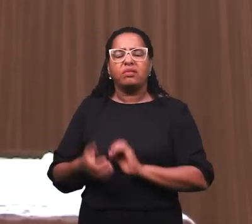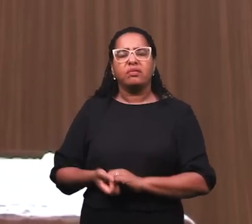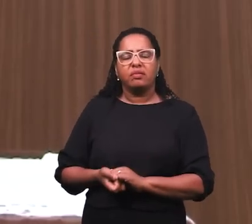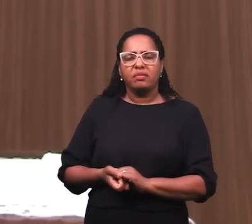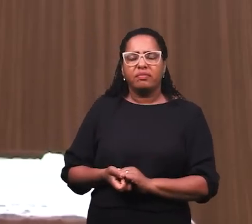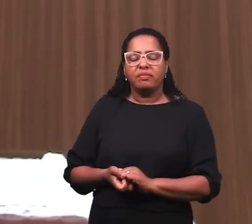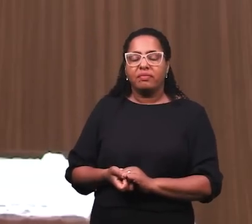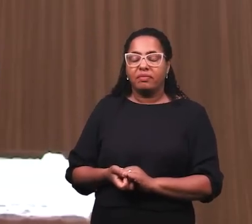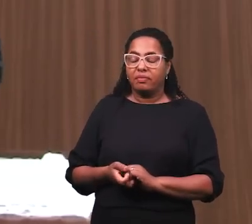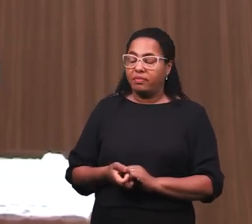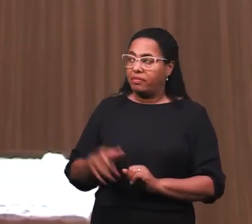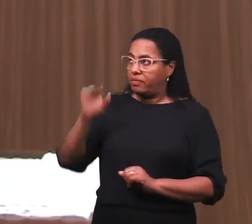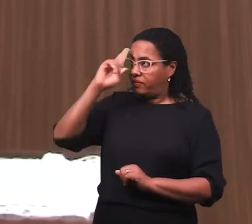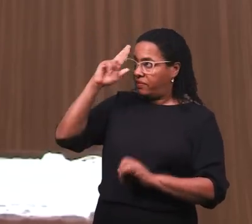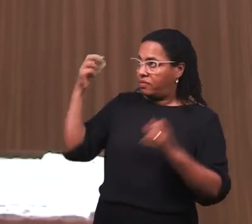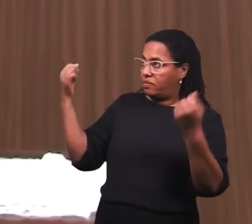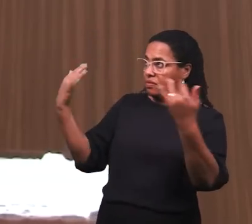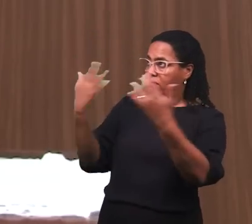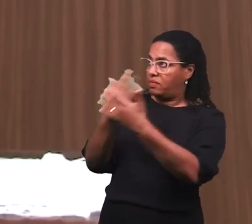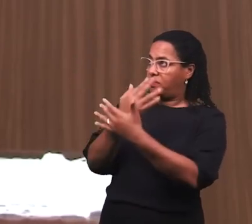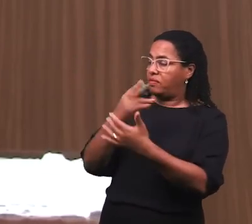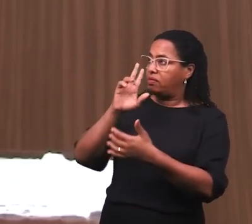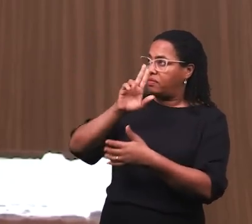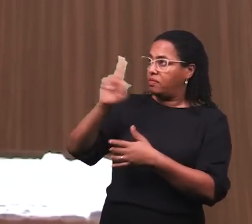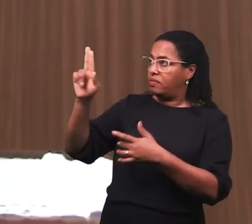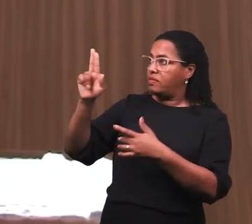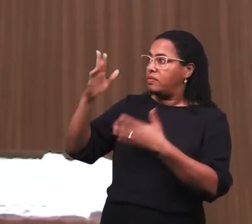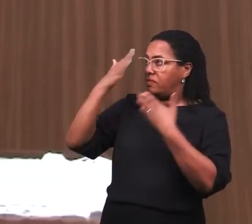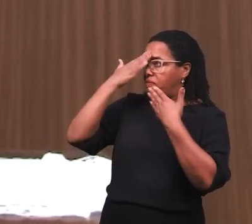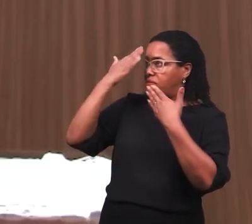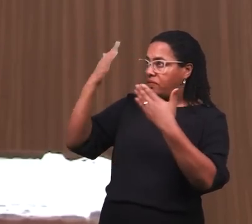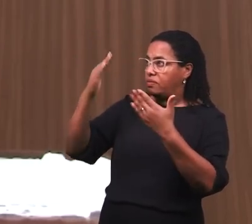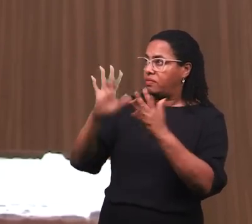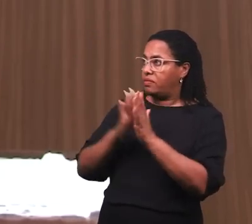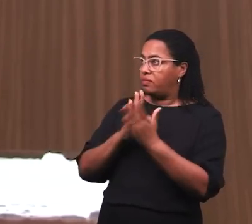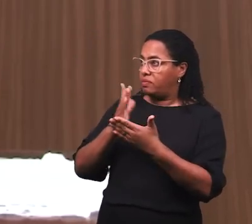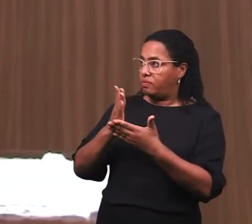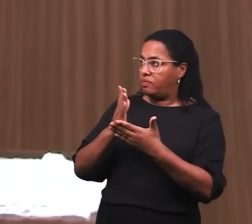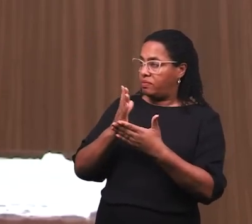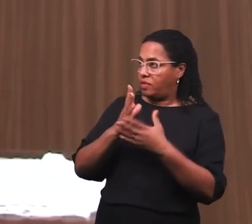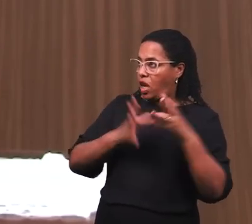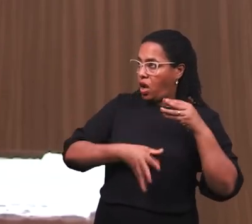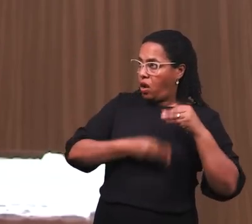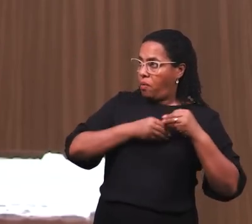teu nome, te bendizemos pela tua palavra, completa a tua bênção em cada coração.